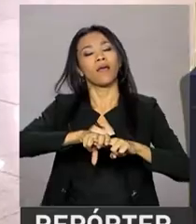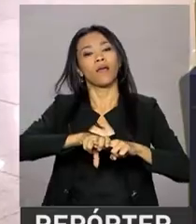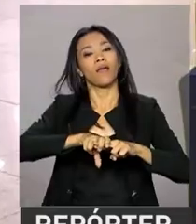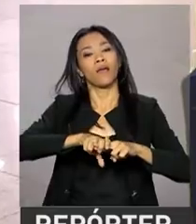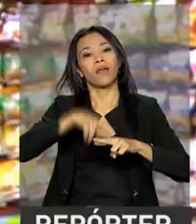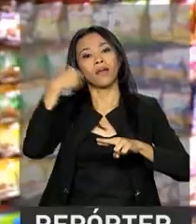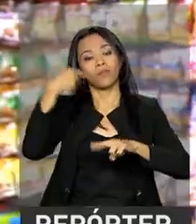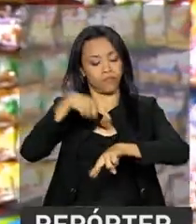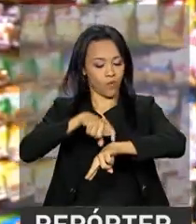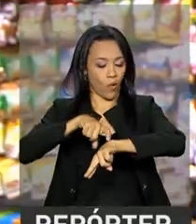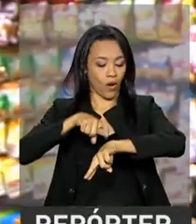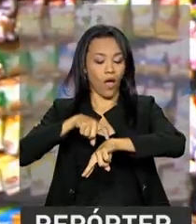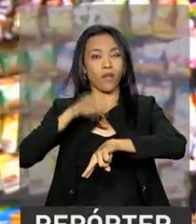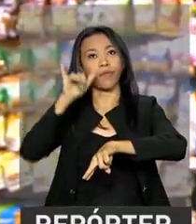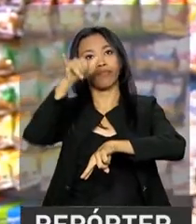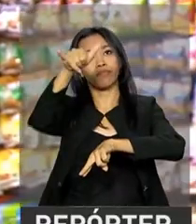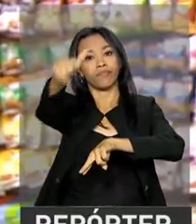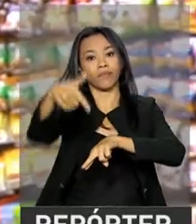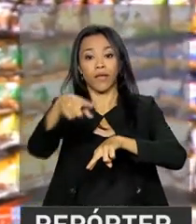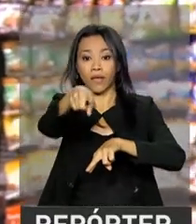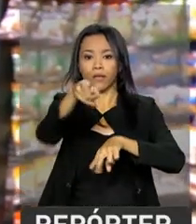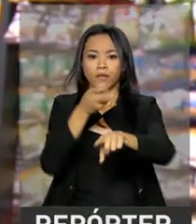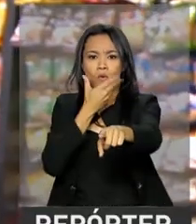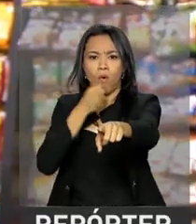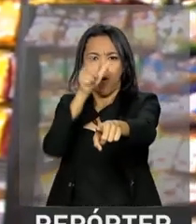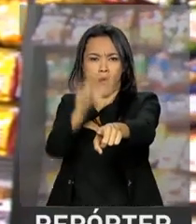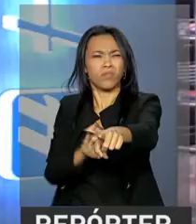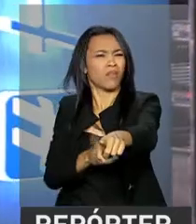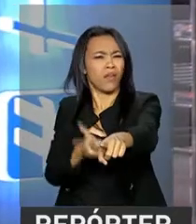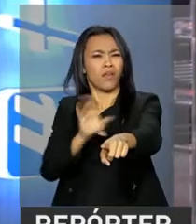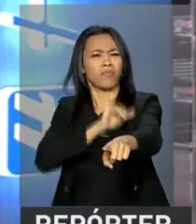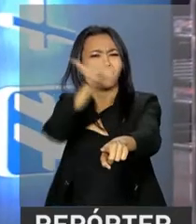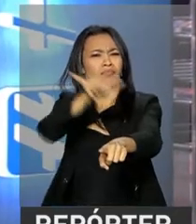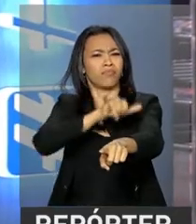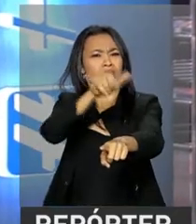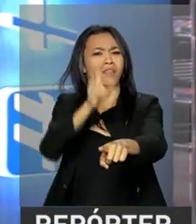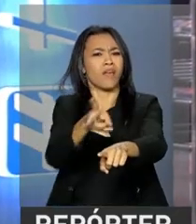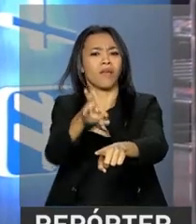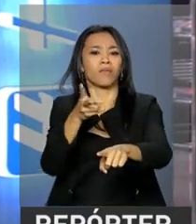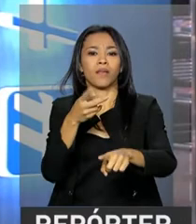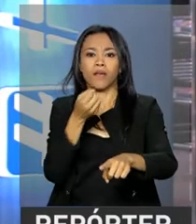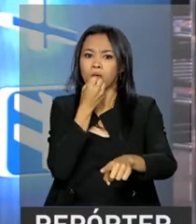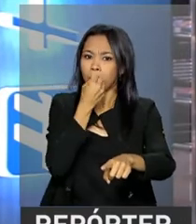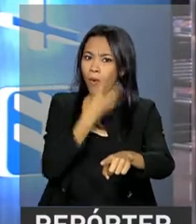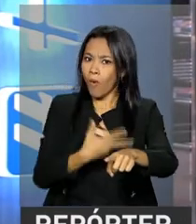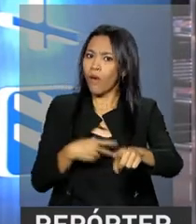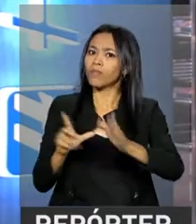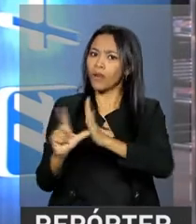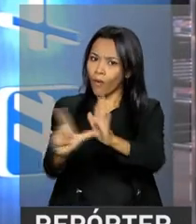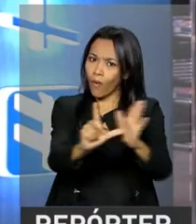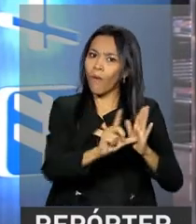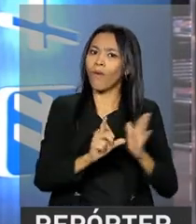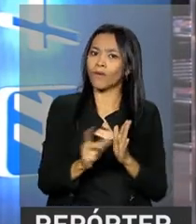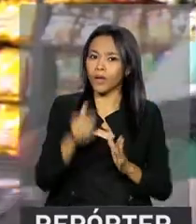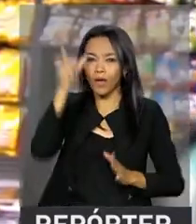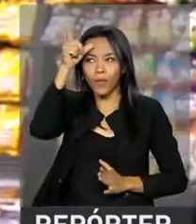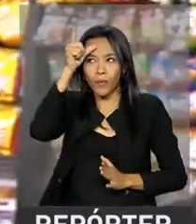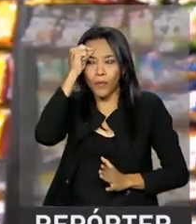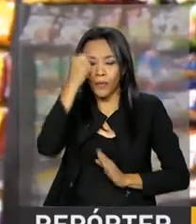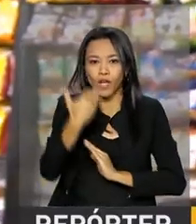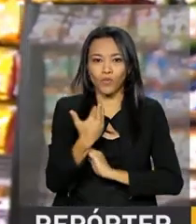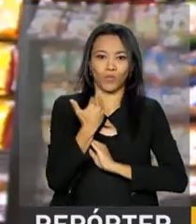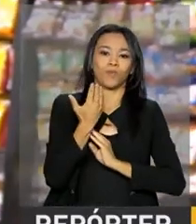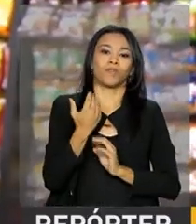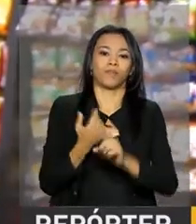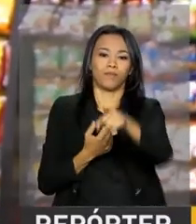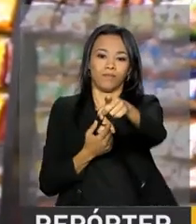cansativa para fábio que está sempre viajando a trabalho poder contar com um comércio nos terminais já alivia estão a